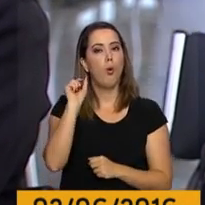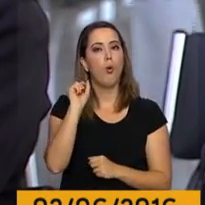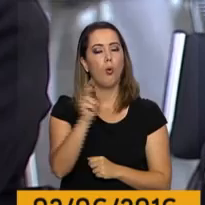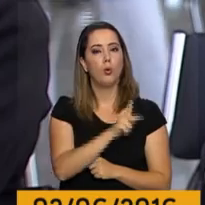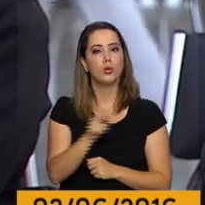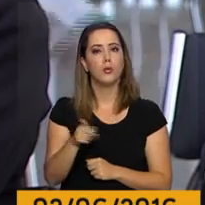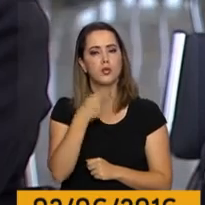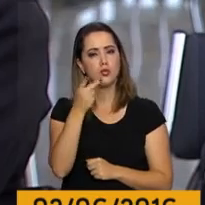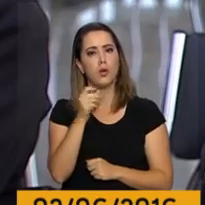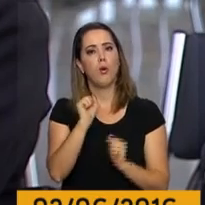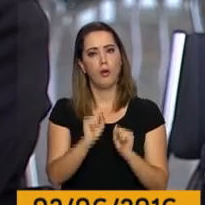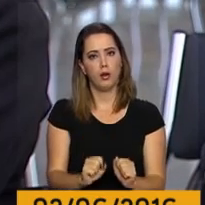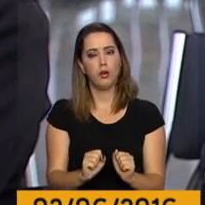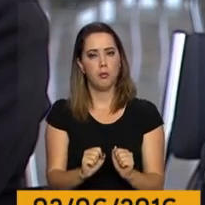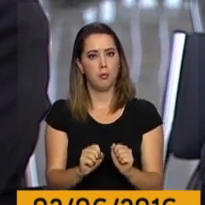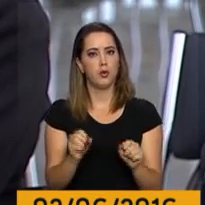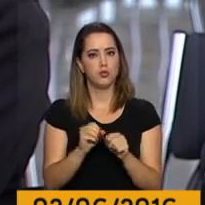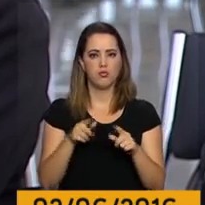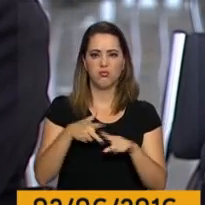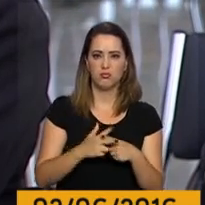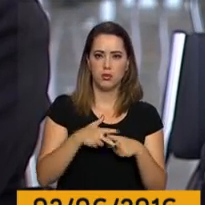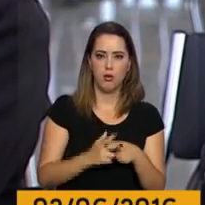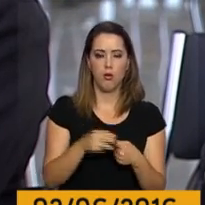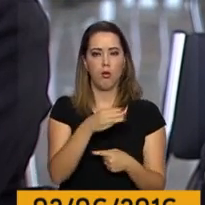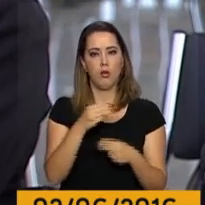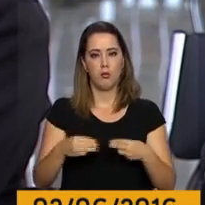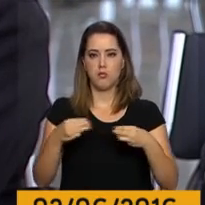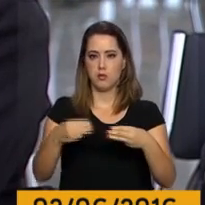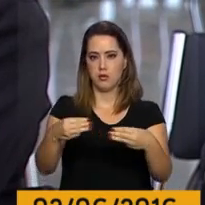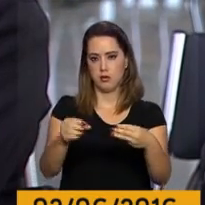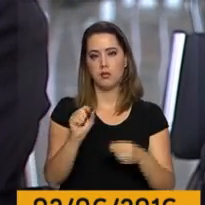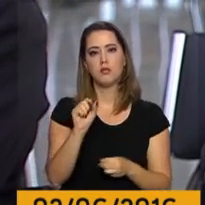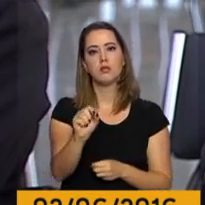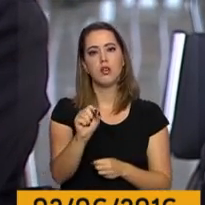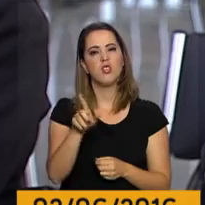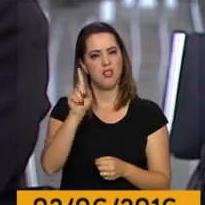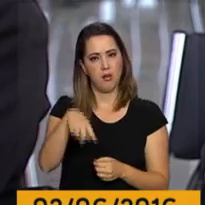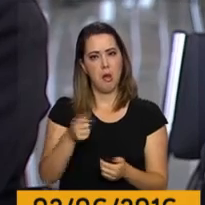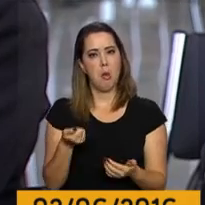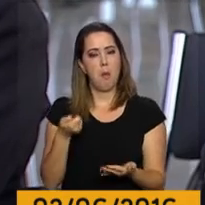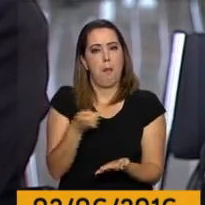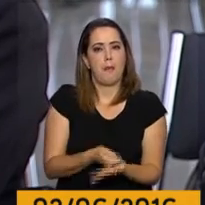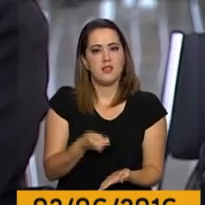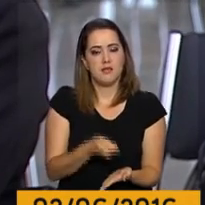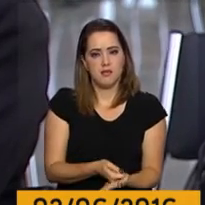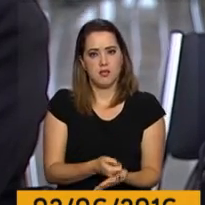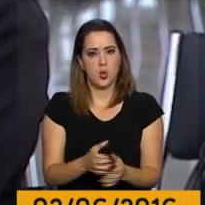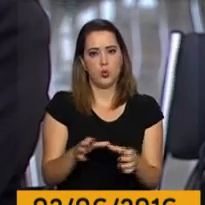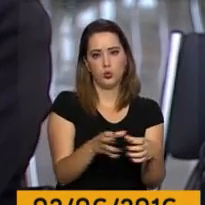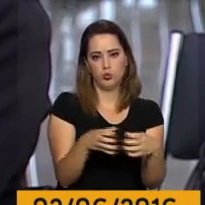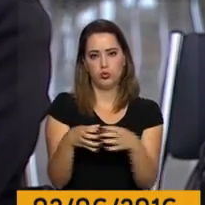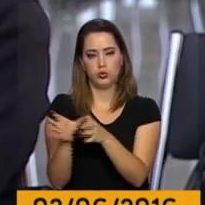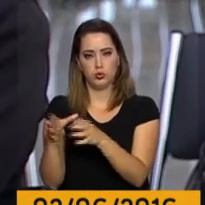reforma ministerial quando o processo de impeachment chegar realmente ao fim. Isso seria por pressão de setores que ficaram descontentes